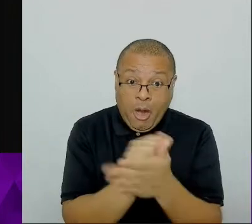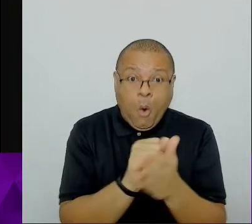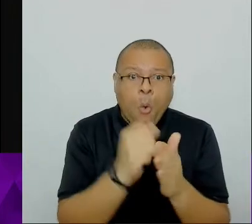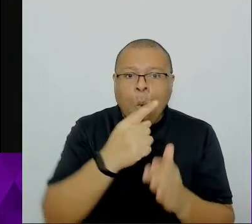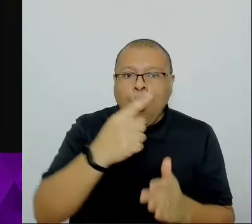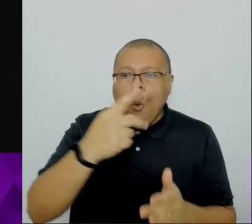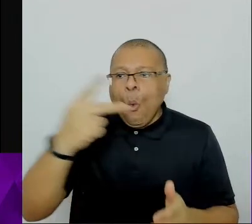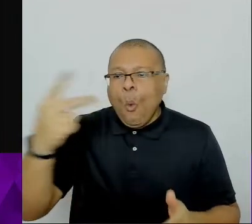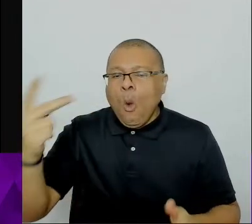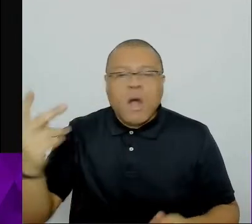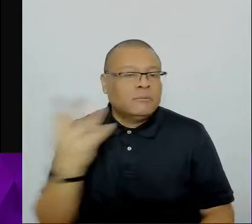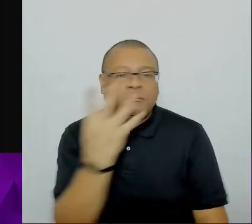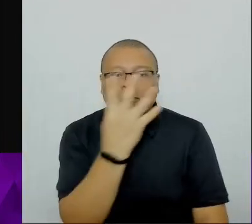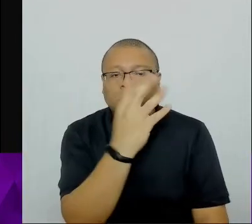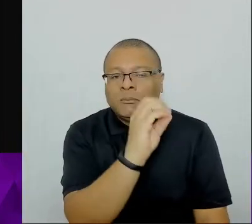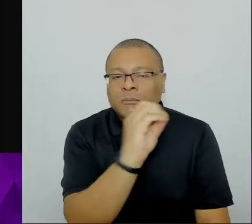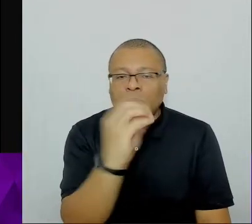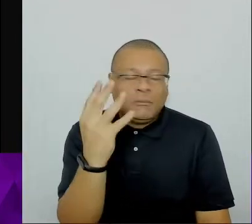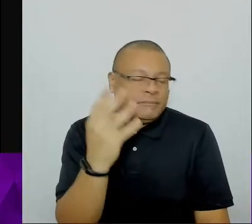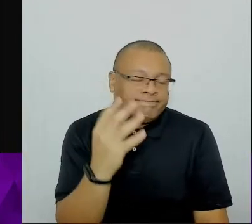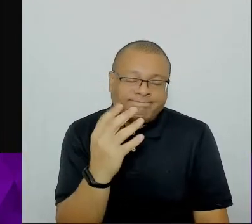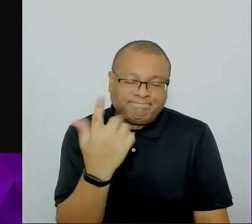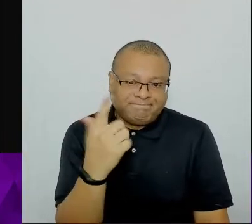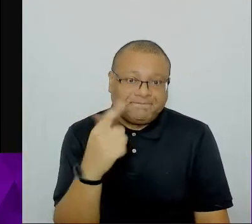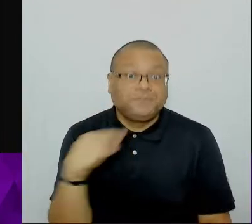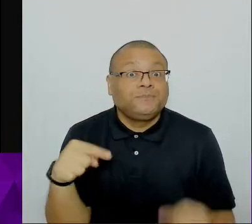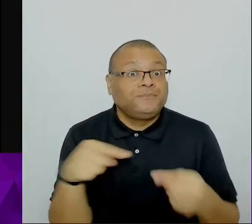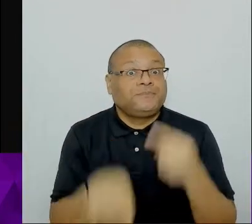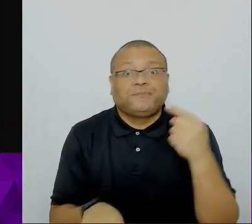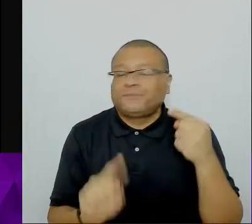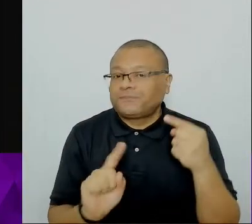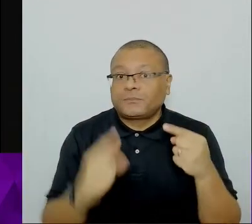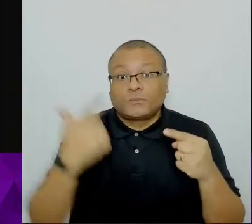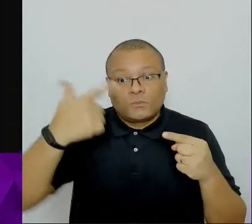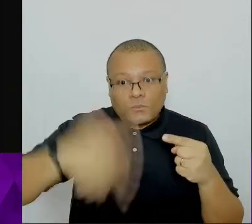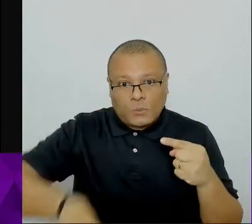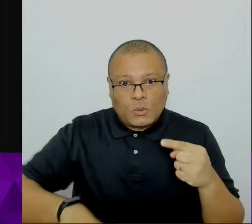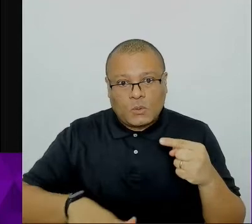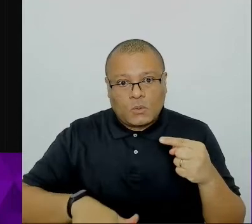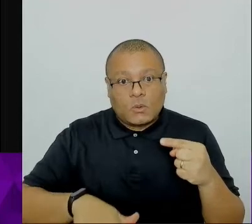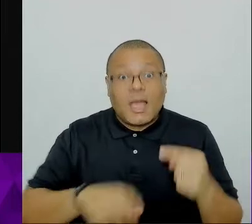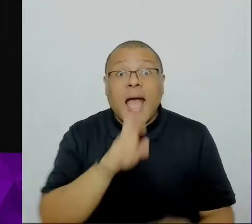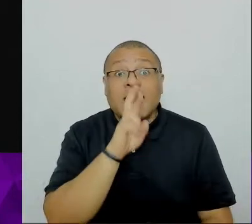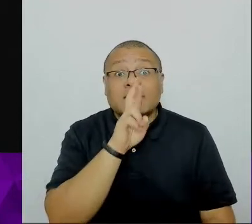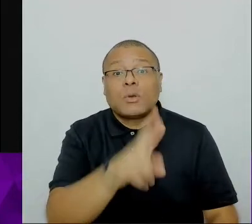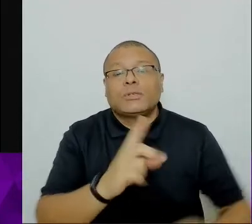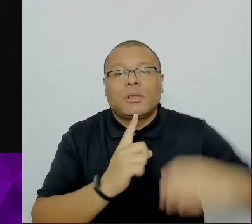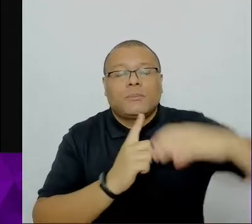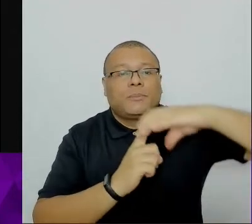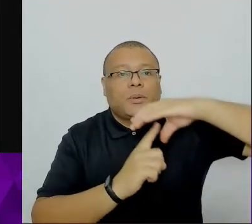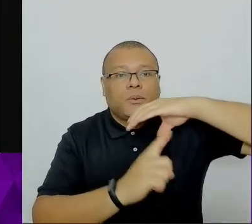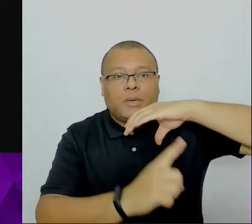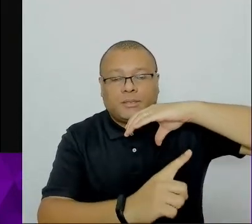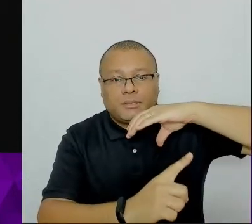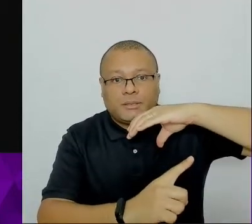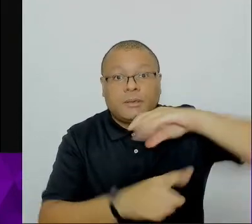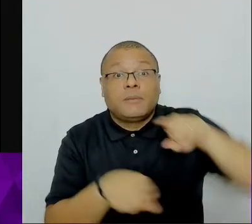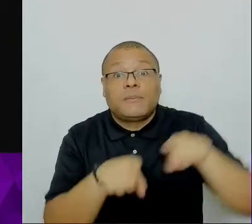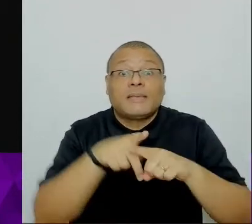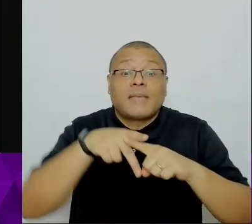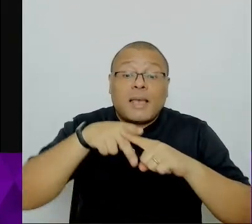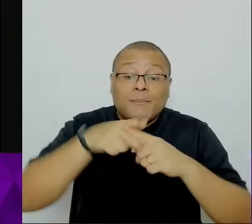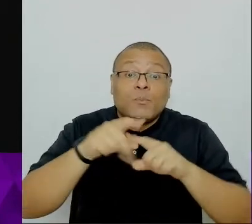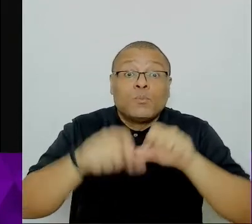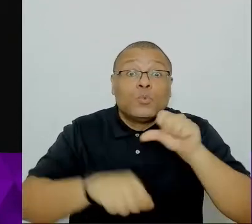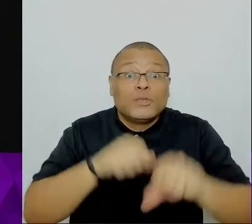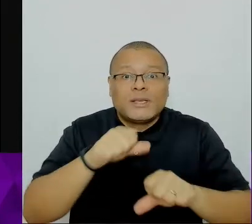receber 404. Mas isso não tem a ver, de novo, com resposta para o usuário, e sim com alteração de estado do